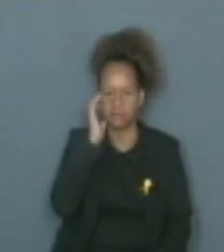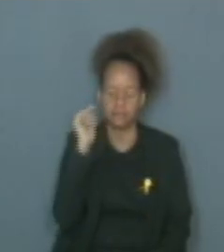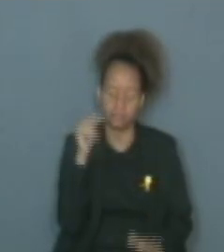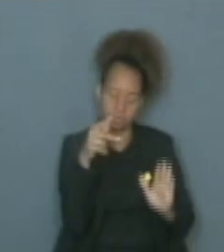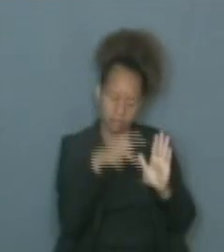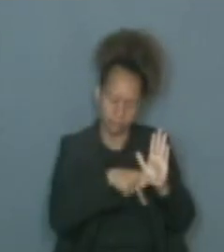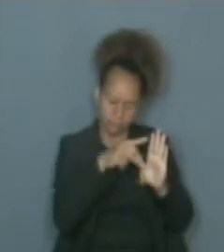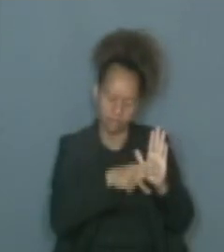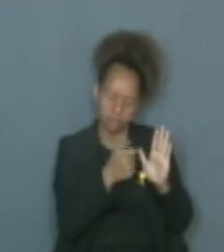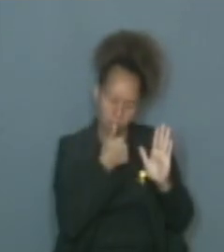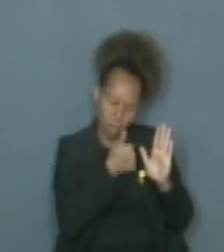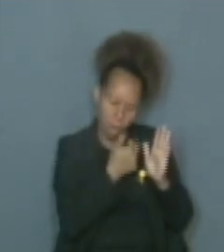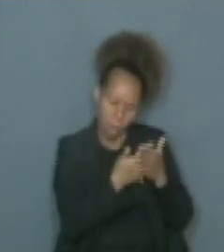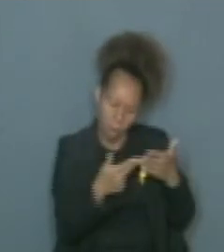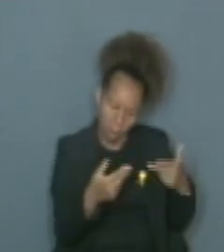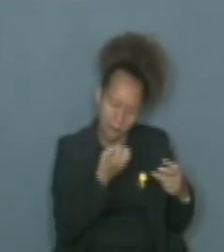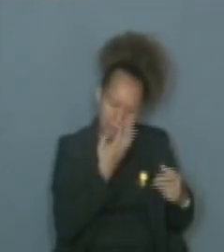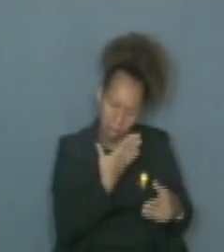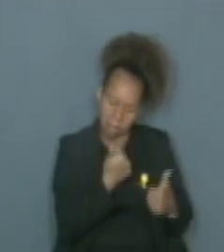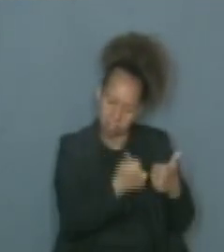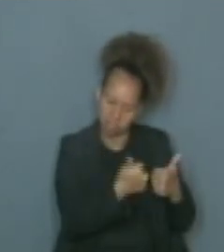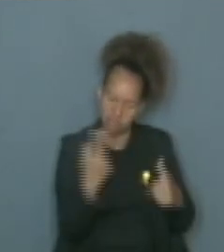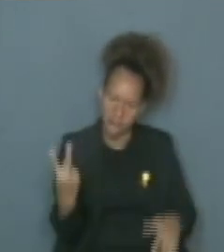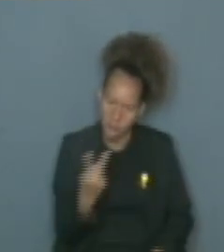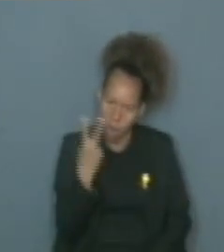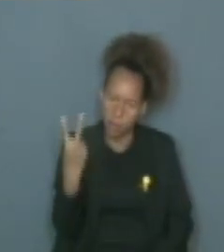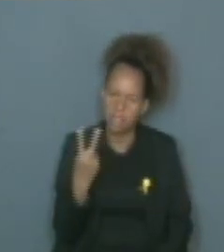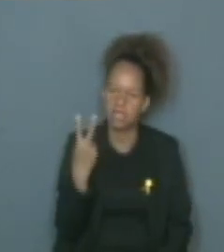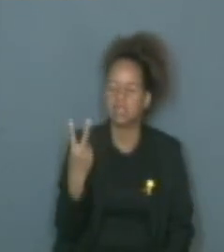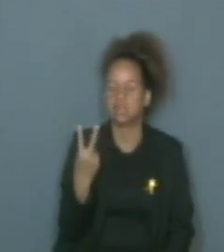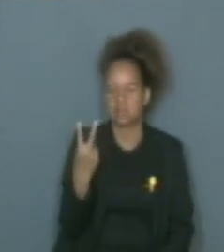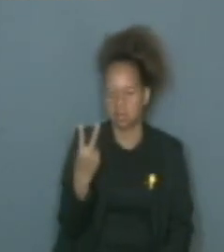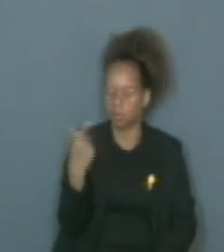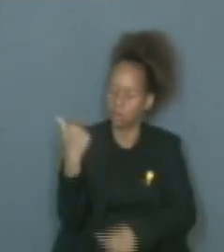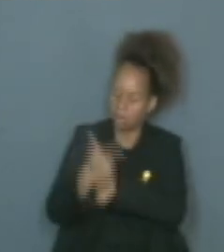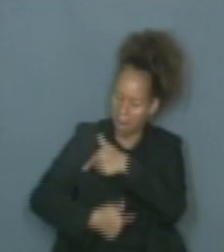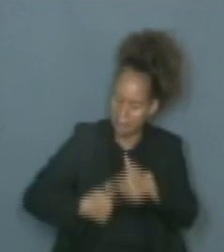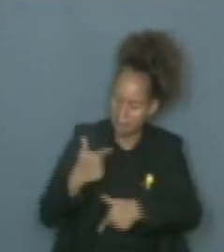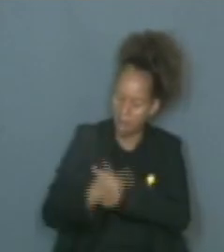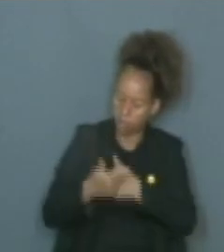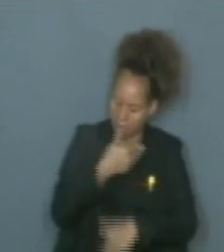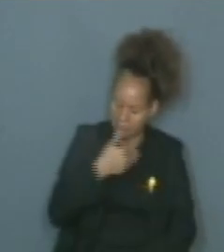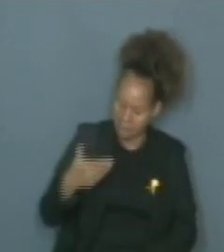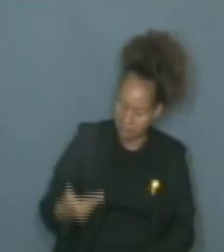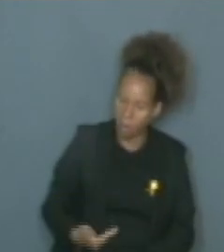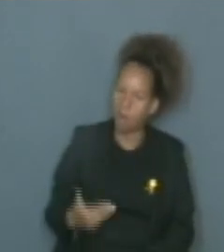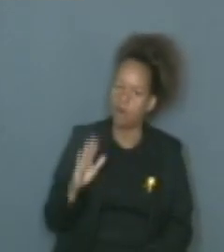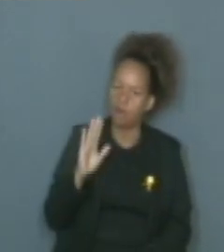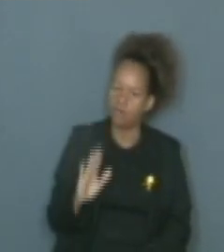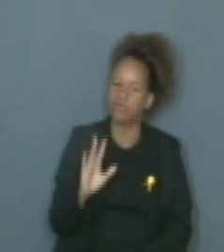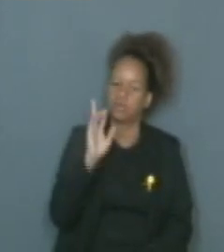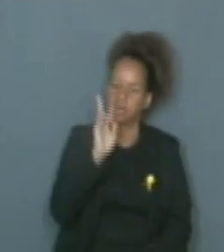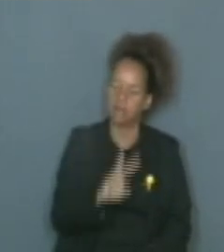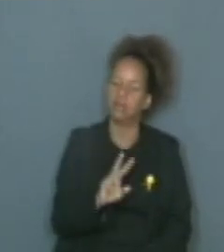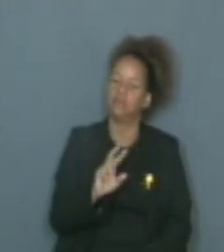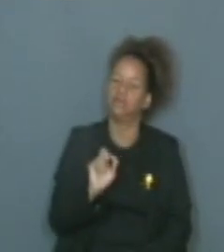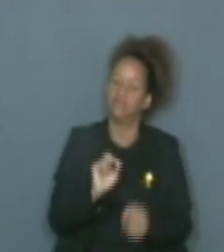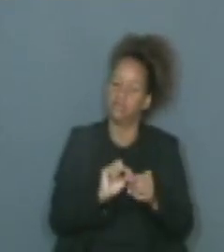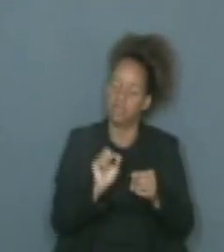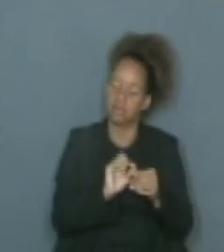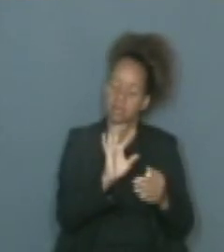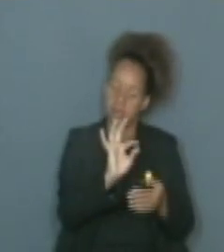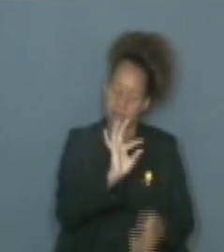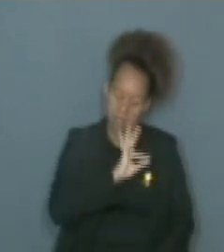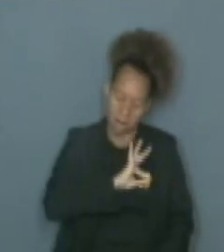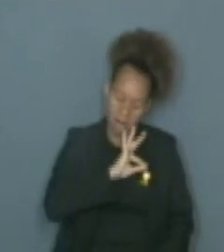projeto tem alguns pontos positivos. Valorizam os servidores públicos a partir daquilo que eles efetivamente